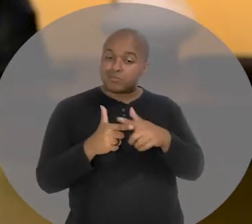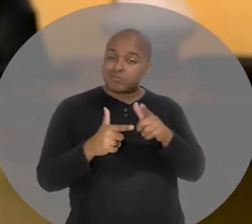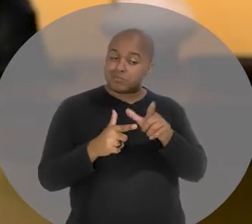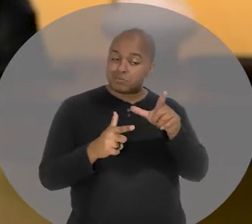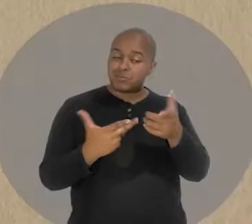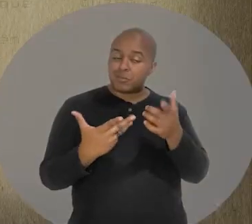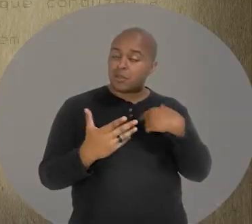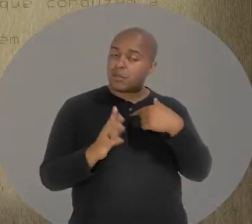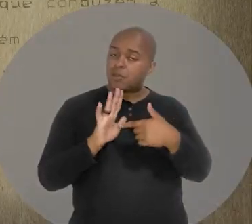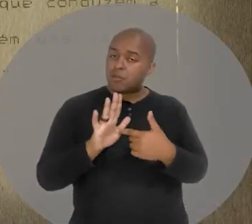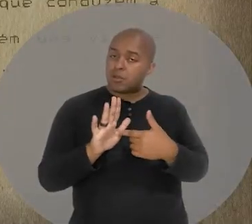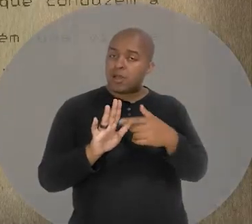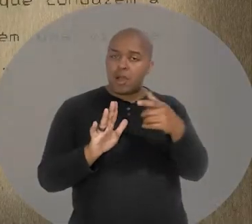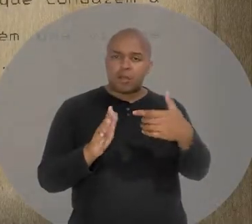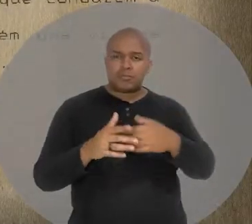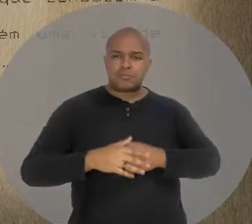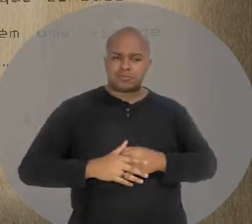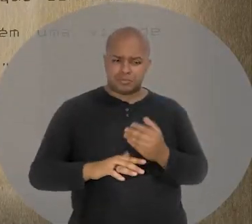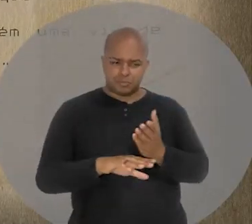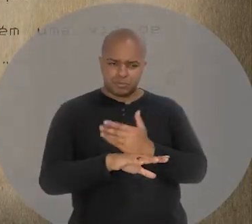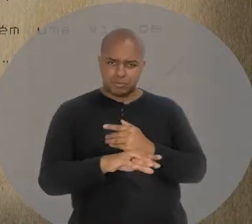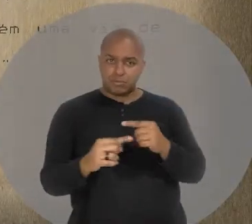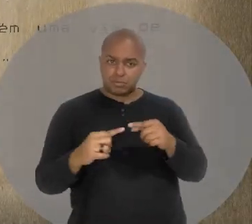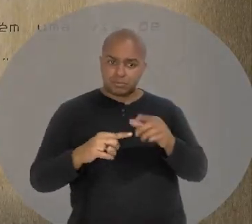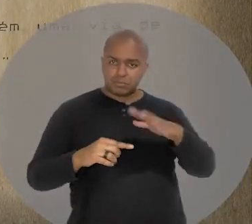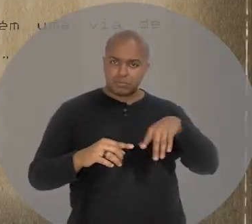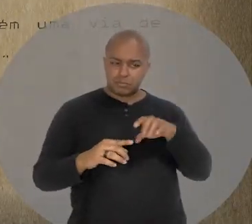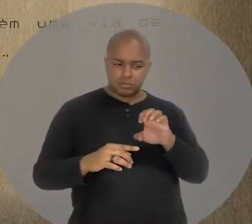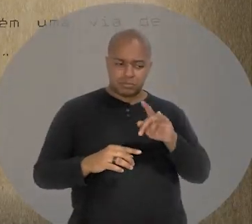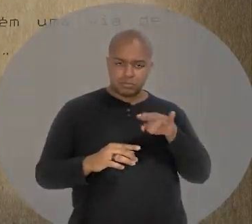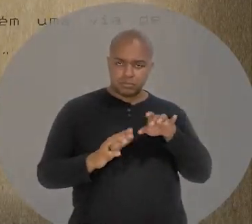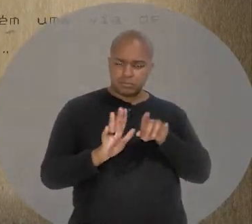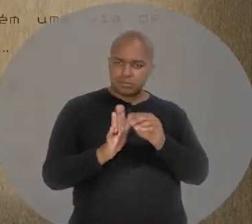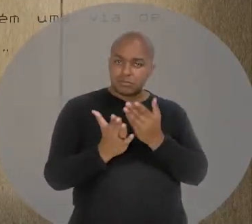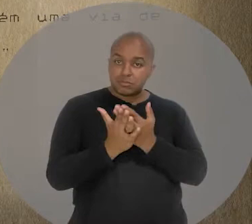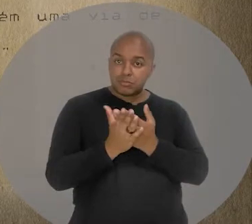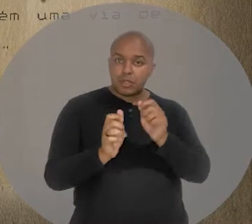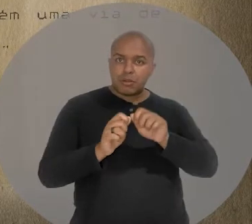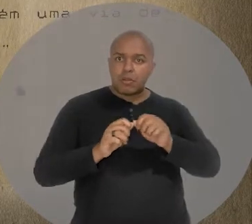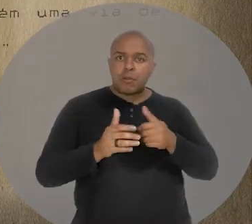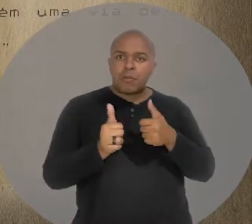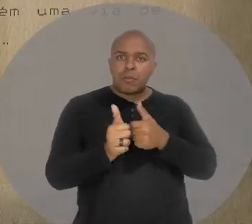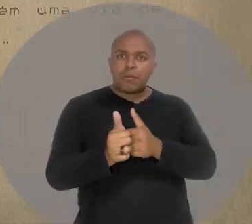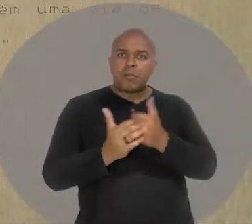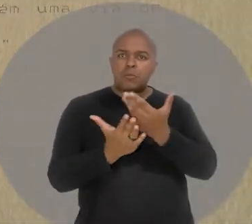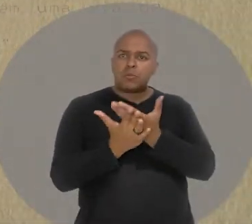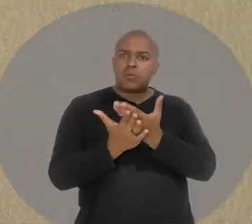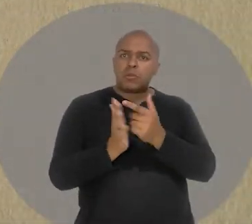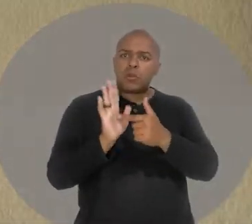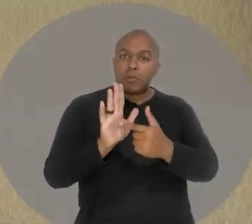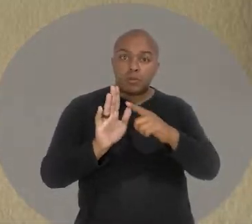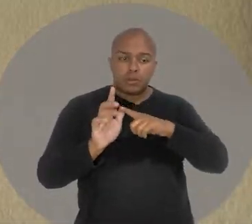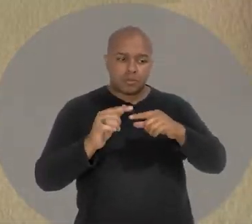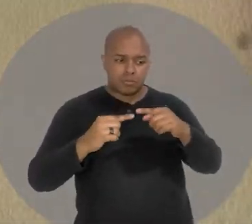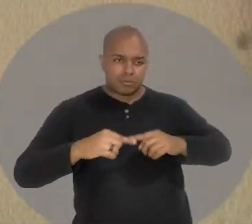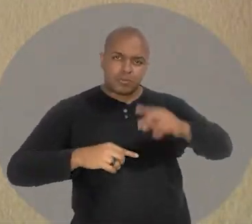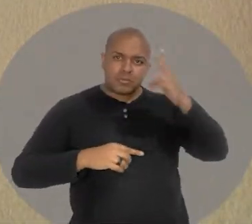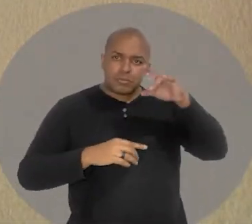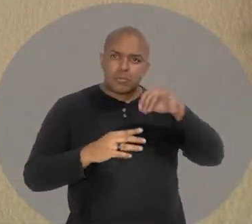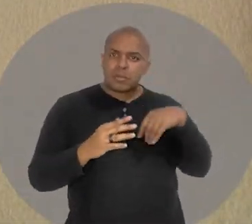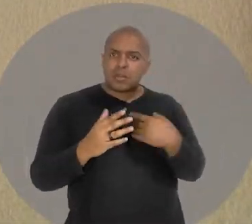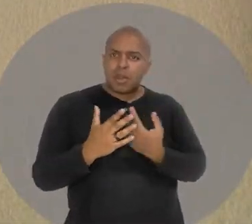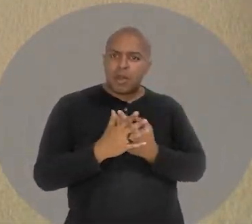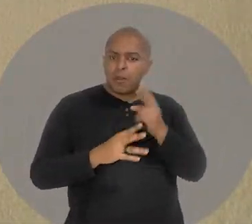anuncia como tal. Antes de chegar à parte empírica do estudo, fiz um caminho teórico que contemplou historicamente as visões